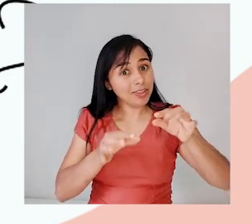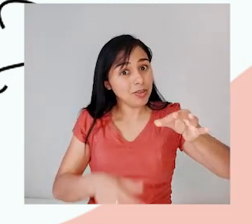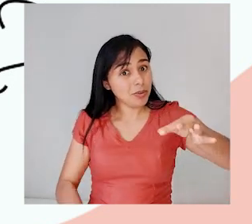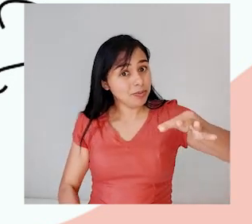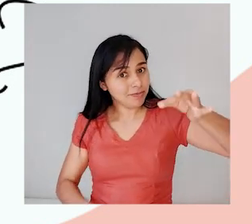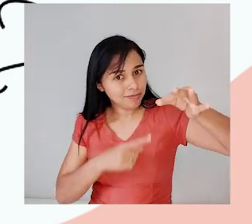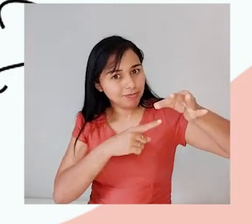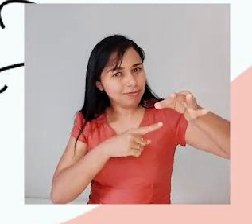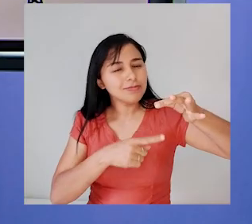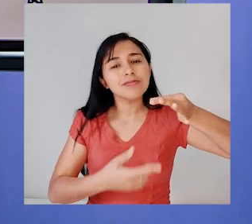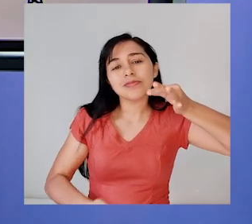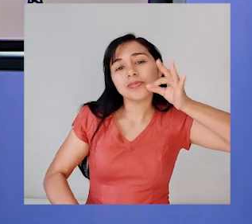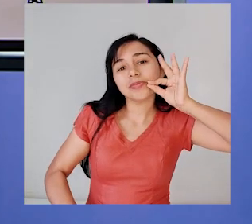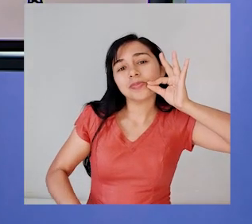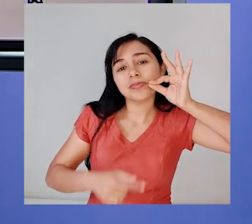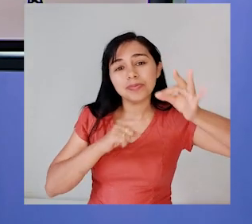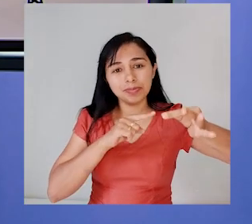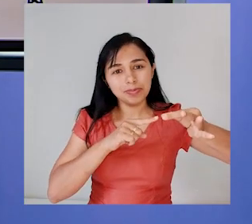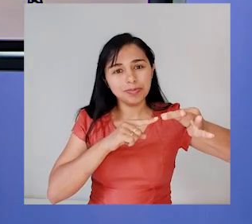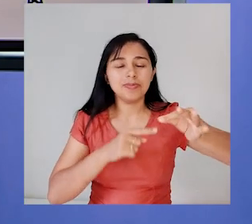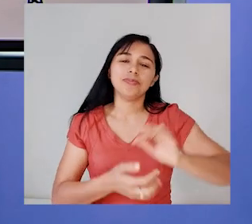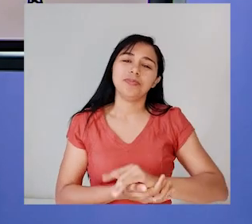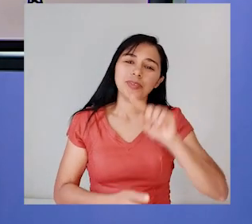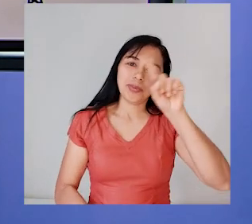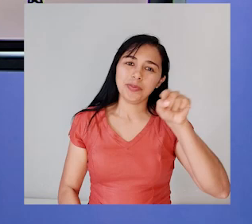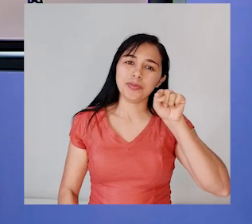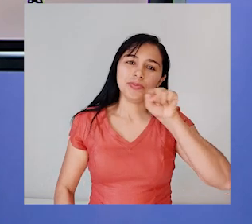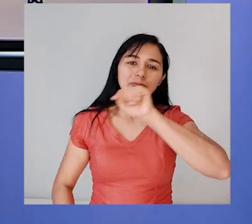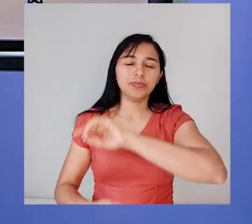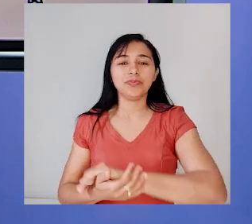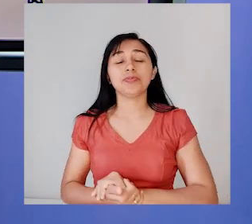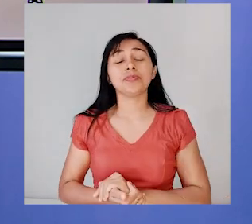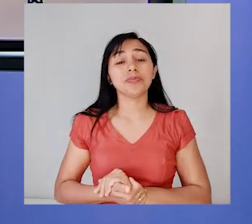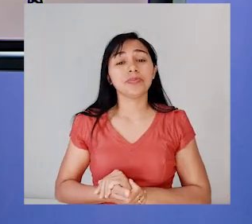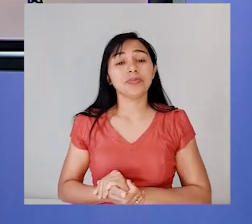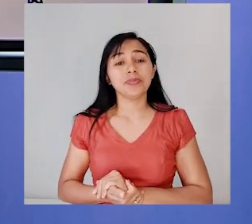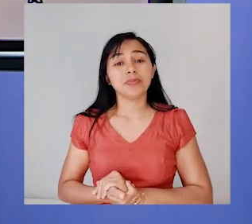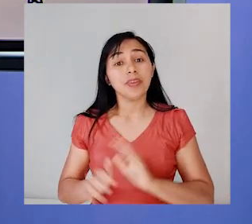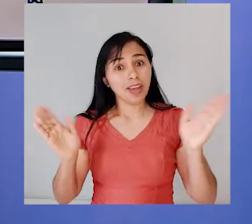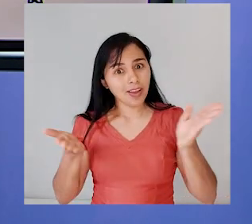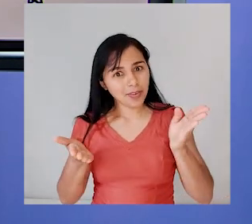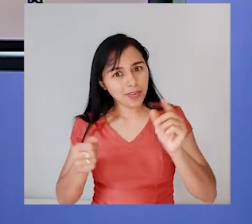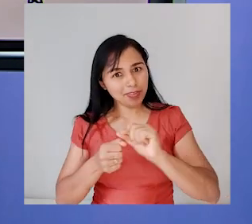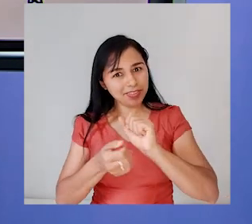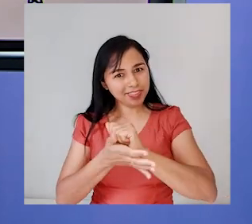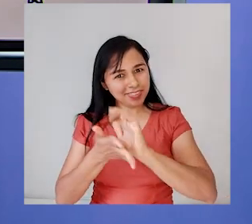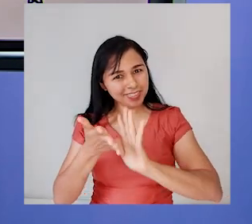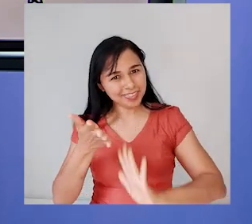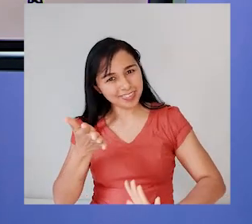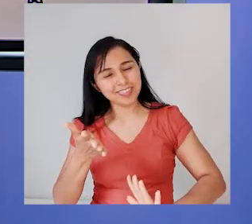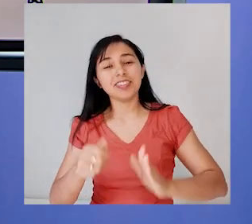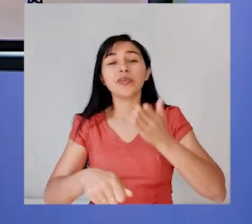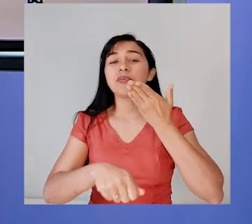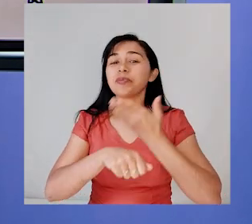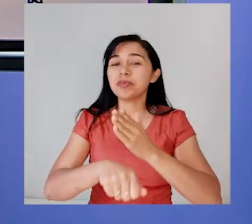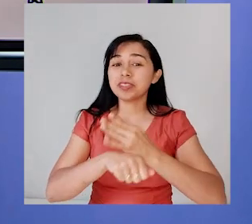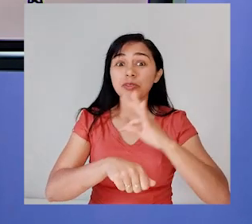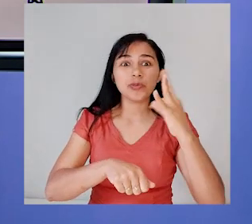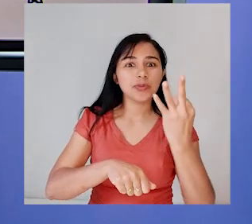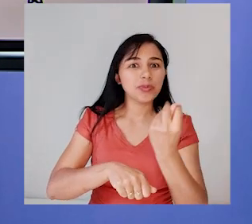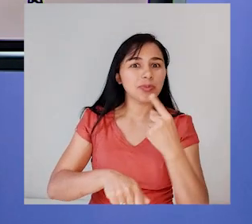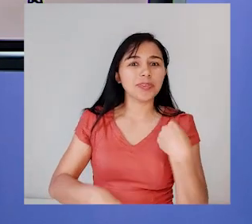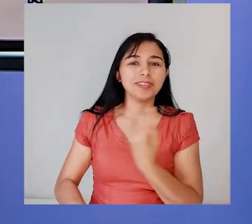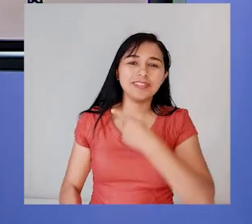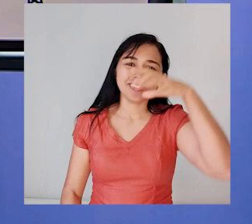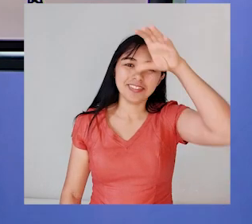a asa dessa xícara. Vamos agora para os nossos exercícios, vamos praticar todo o conhecimento que aprendemos